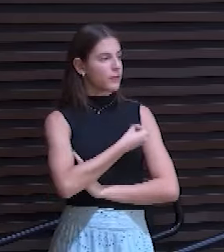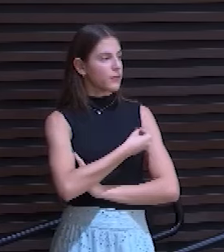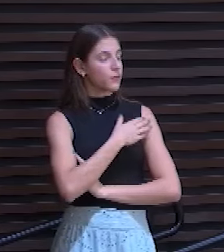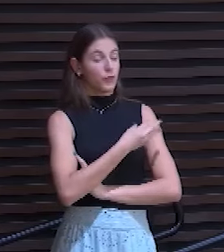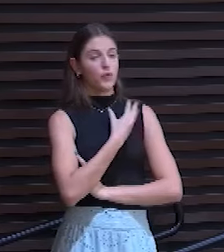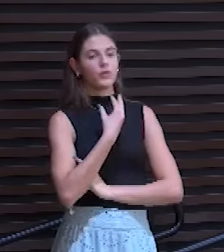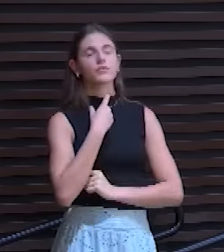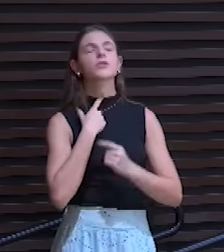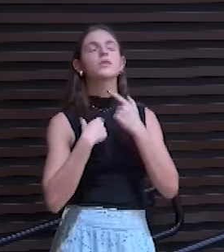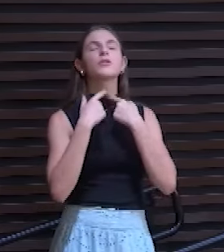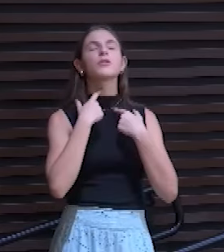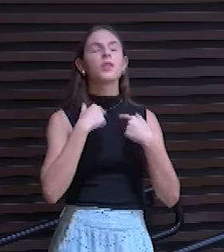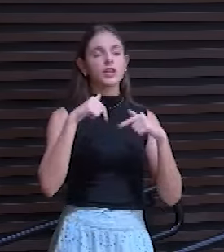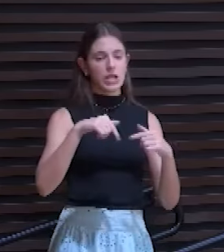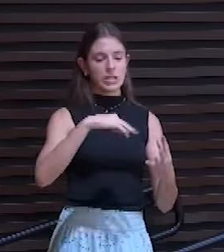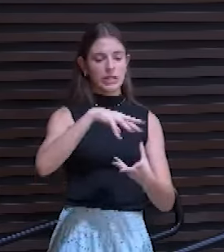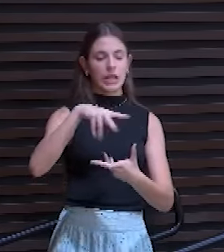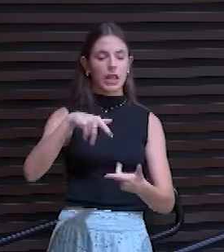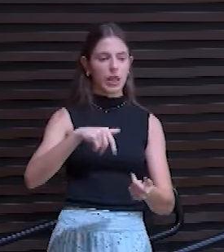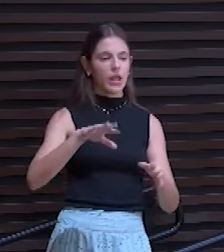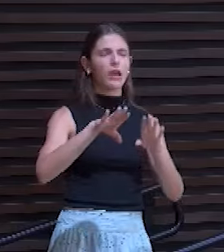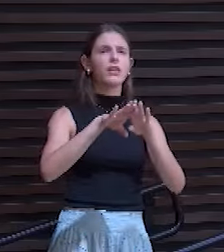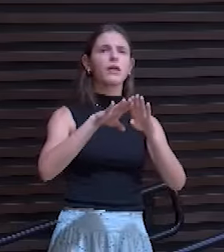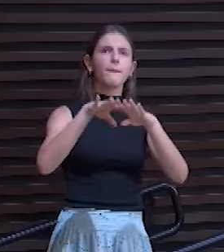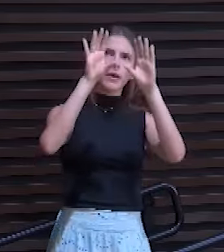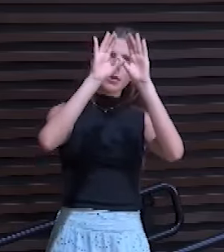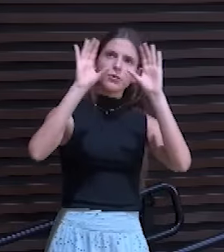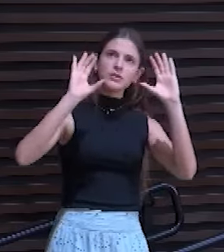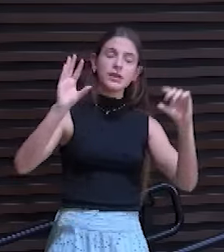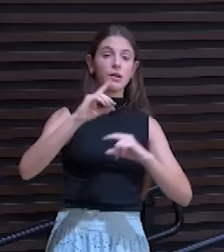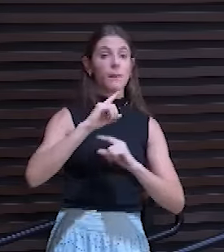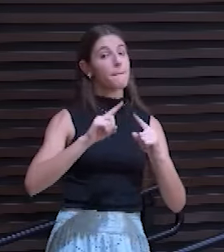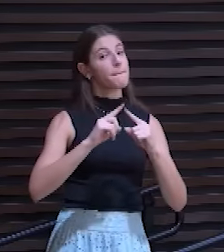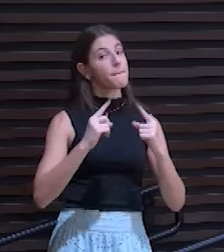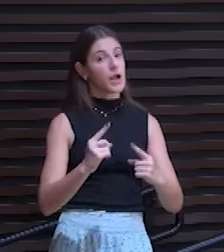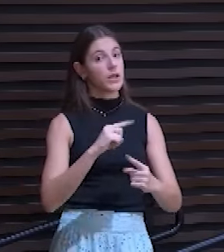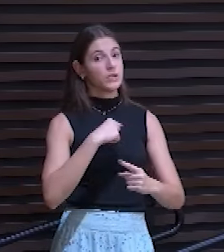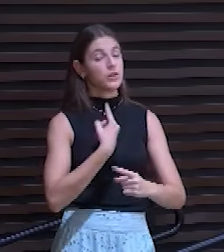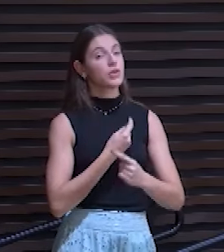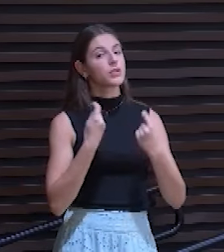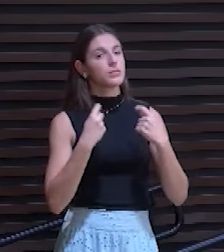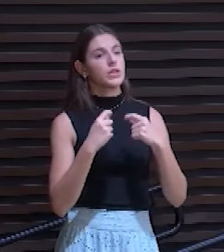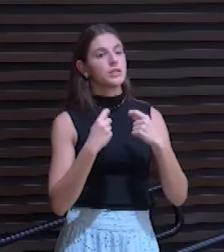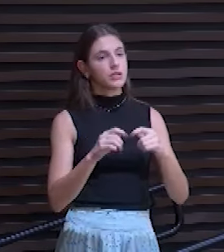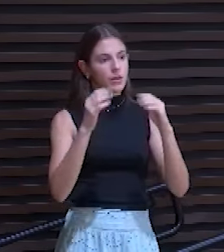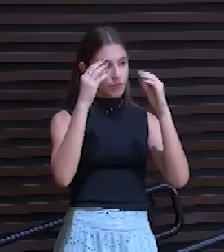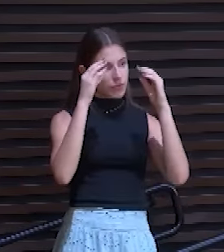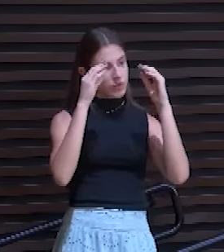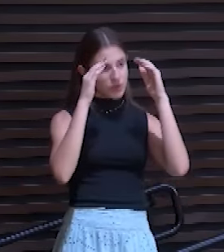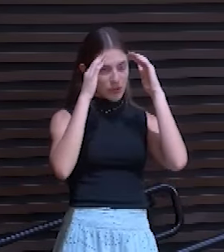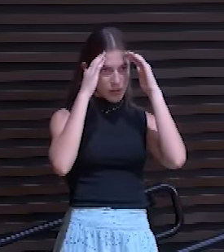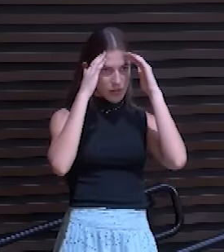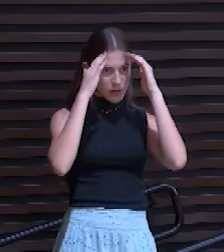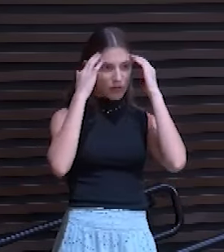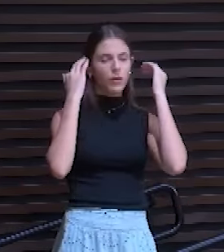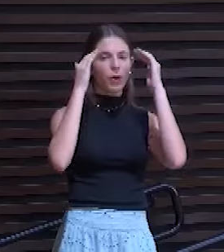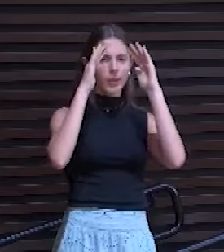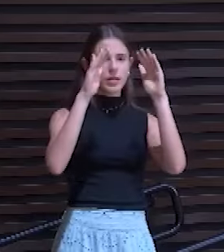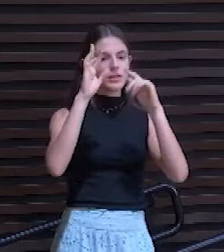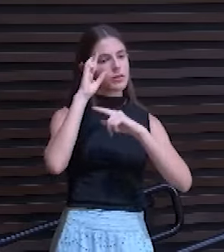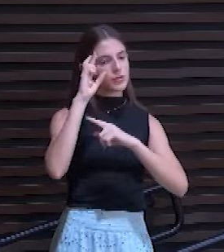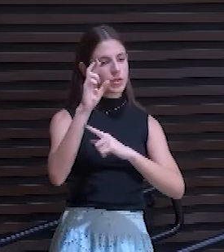fosse feita no céu. Nós precisamos aprender a entregar ao Senhor. Primeiramente as nossas vidas